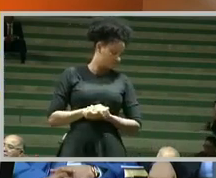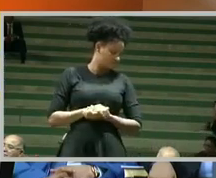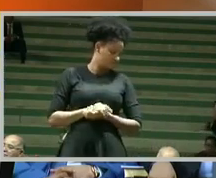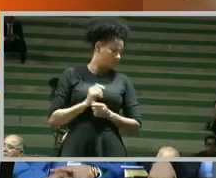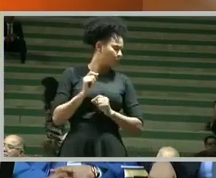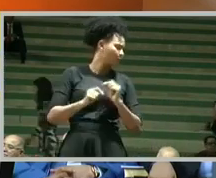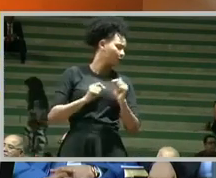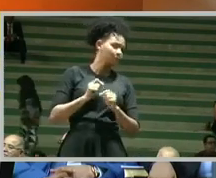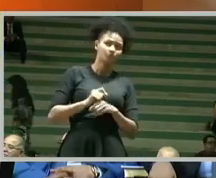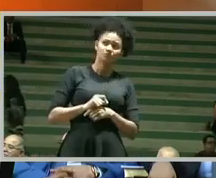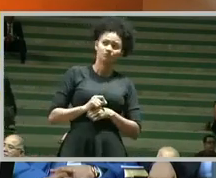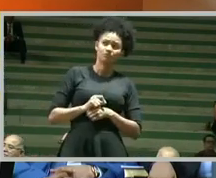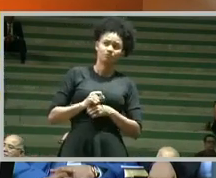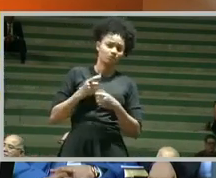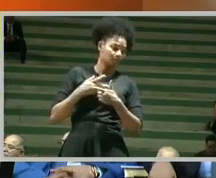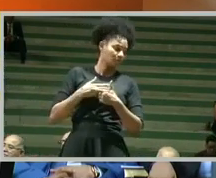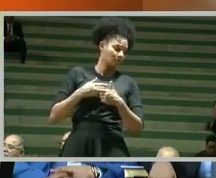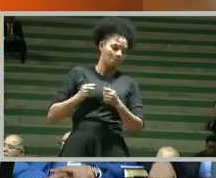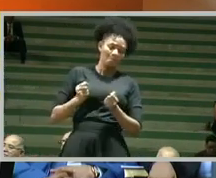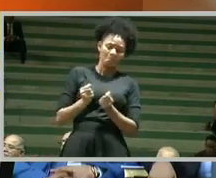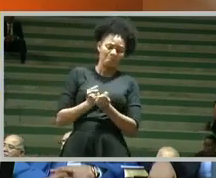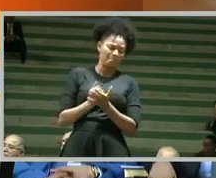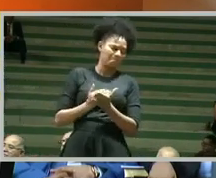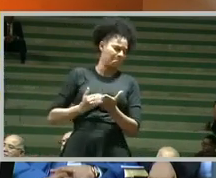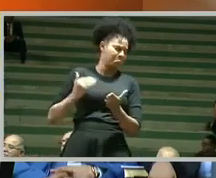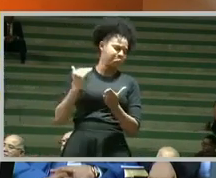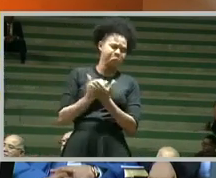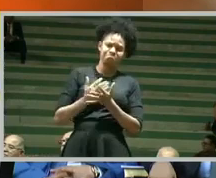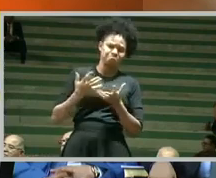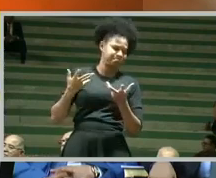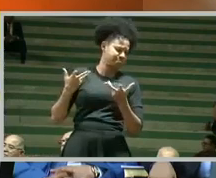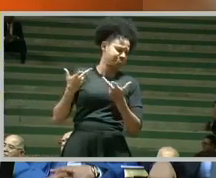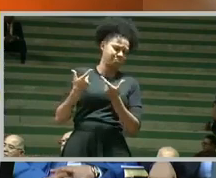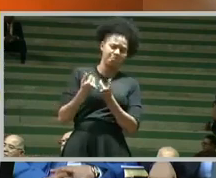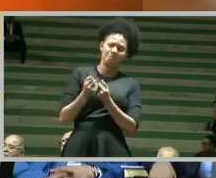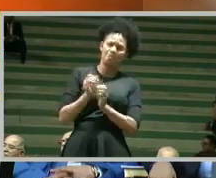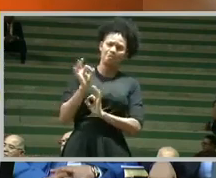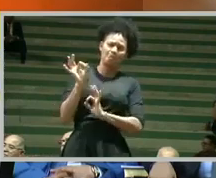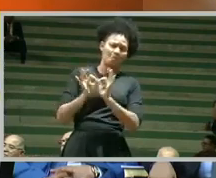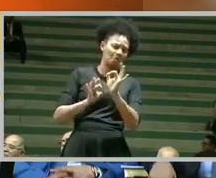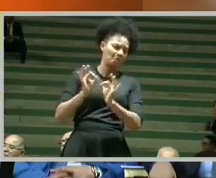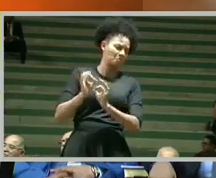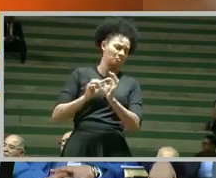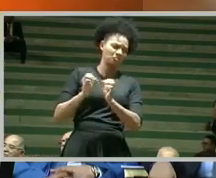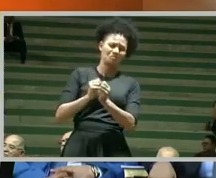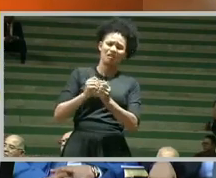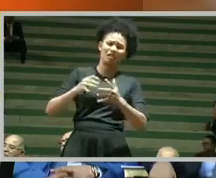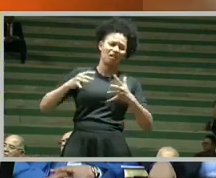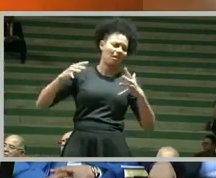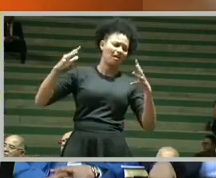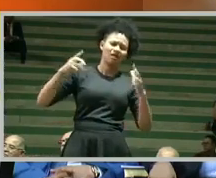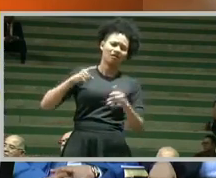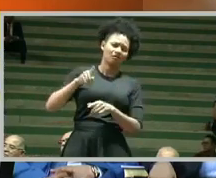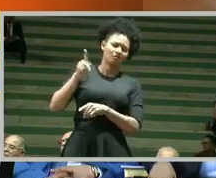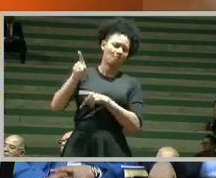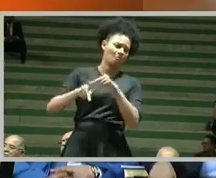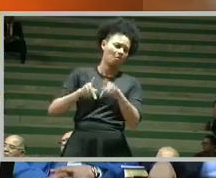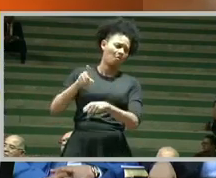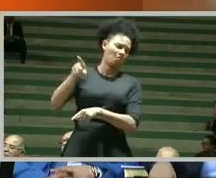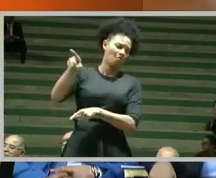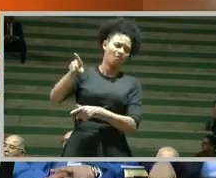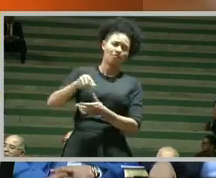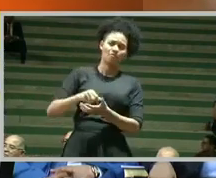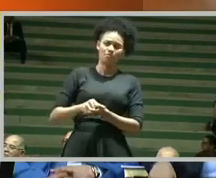O quê? Grandes coisas fez o Senhor por aquele povo lá, ó. É, pois é, tal,